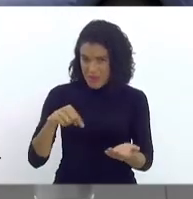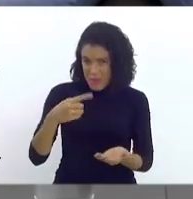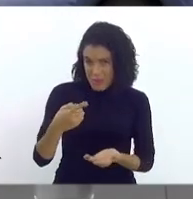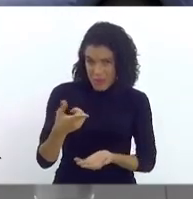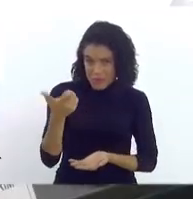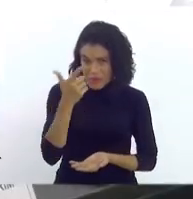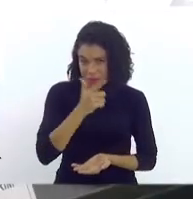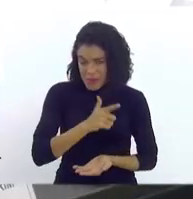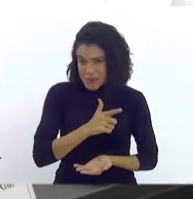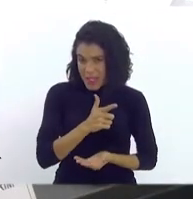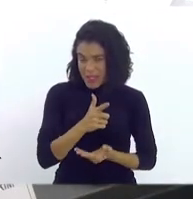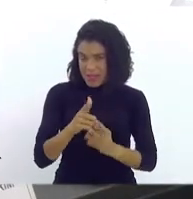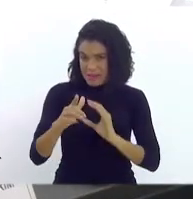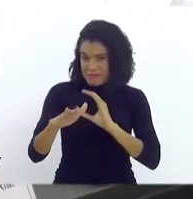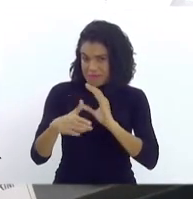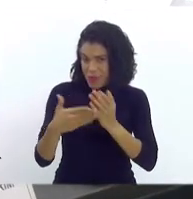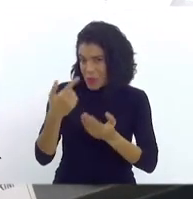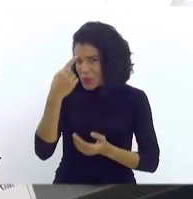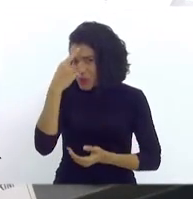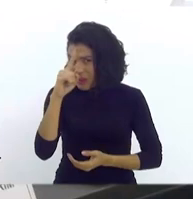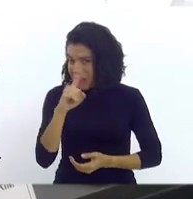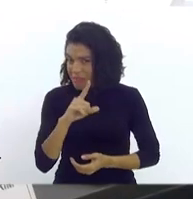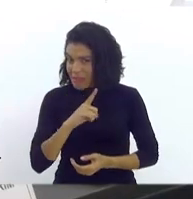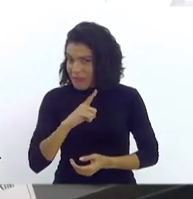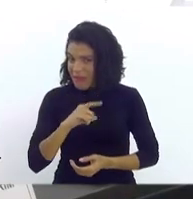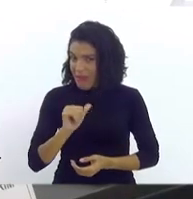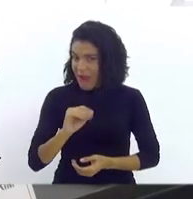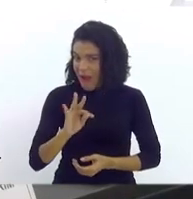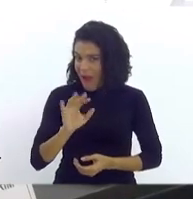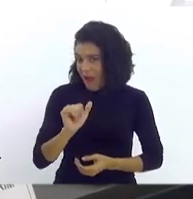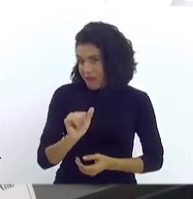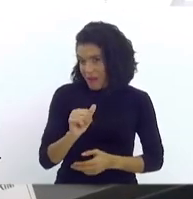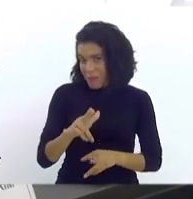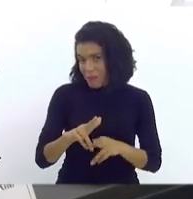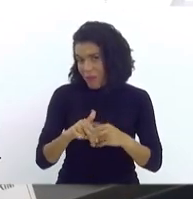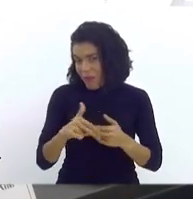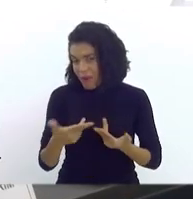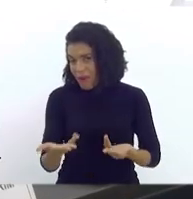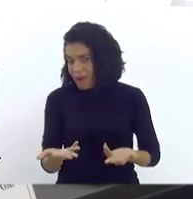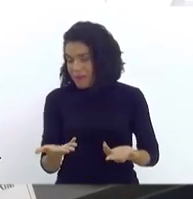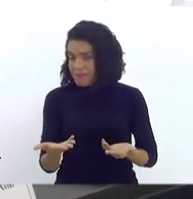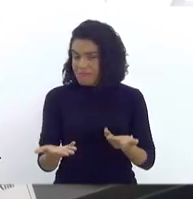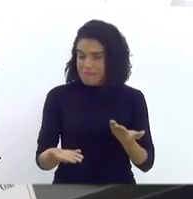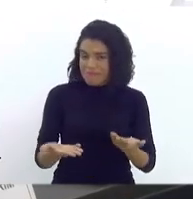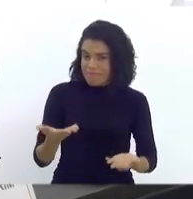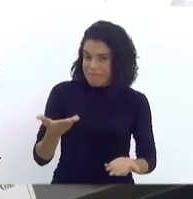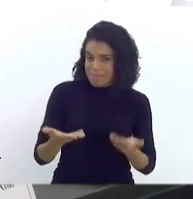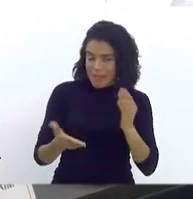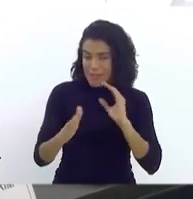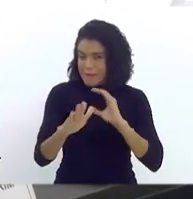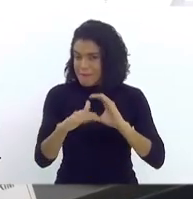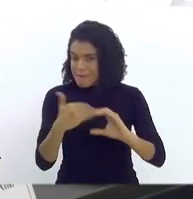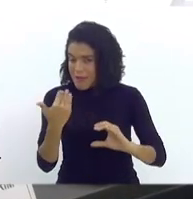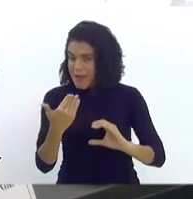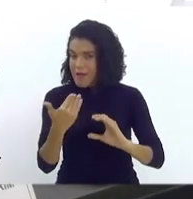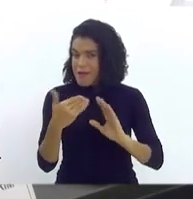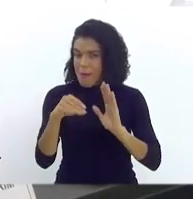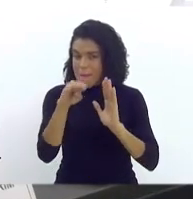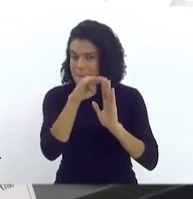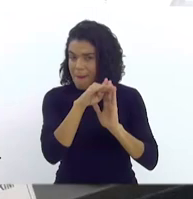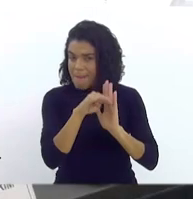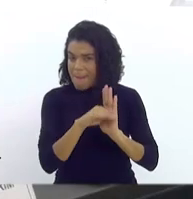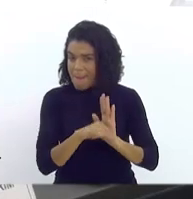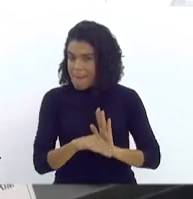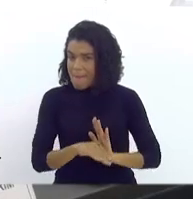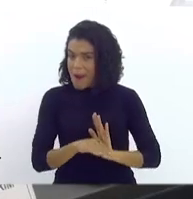consegue, se o senhor puder, não sei se tem ata disso, se foi uma reunião mais informal, mas determinar para a gente ali, ainda que não seja hoje. Deixar